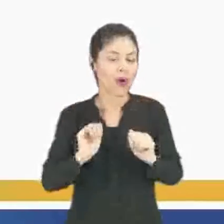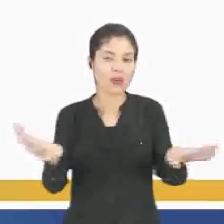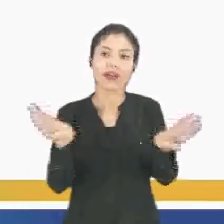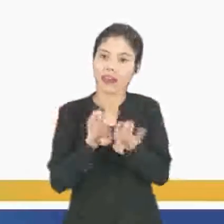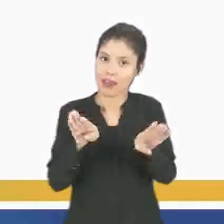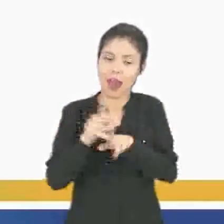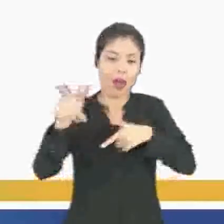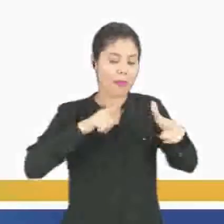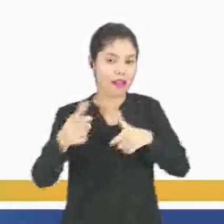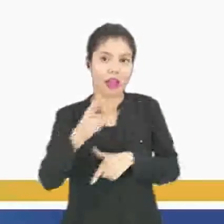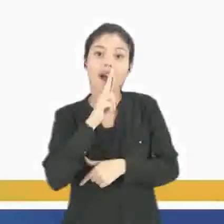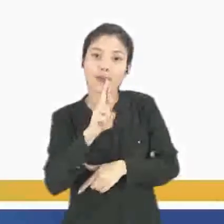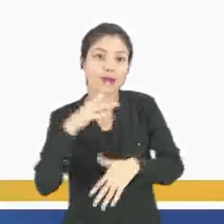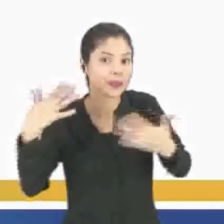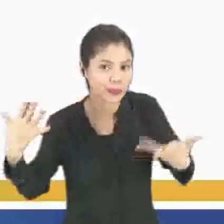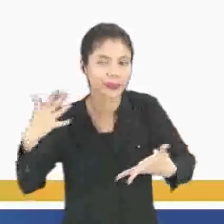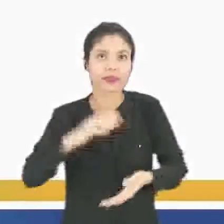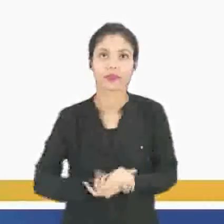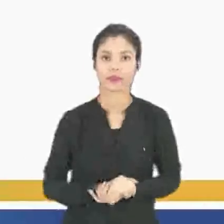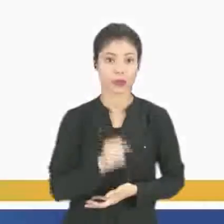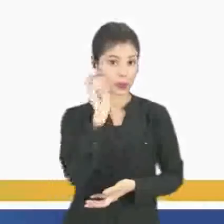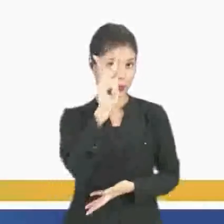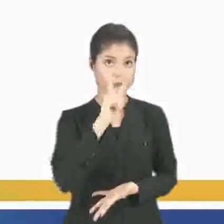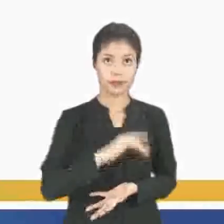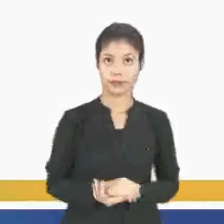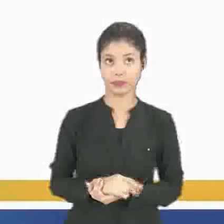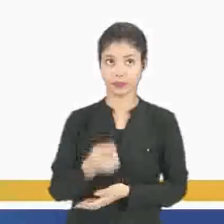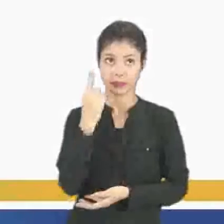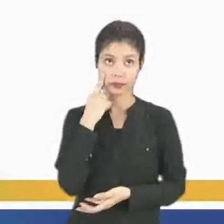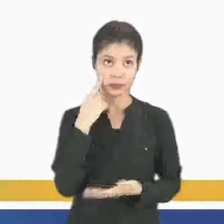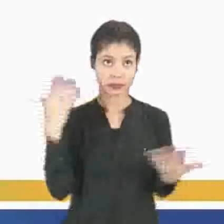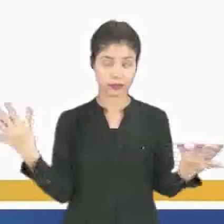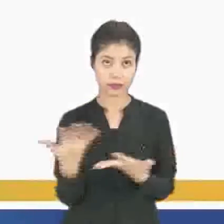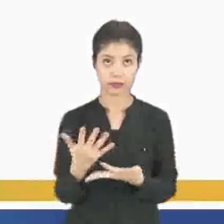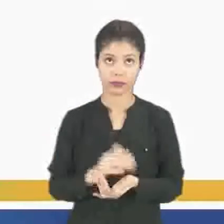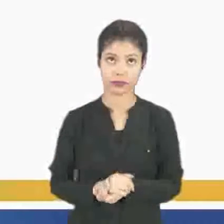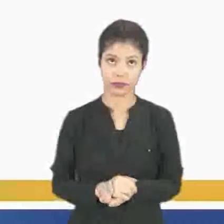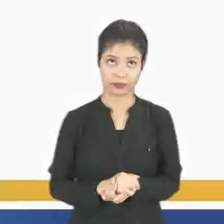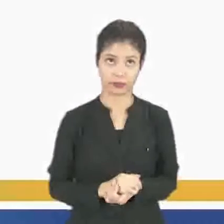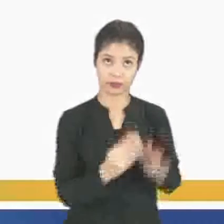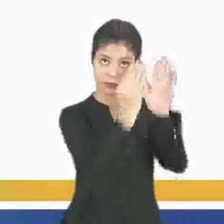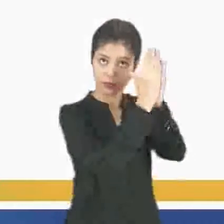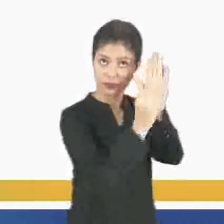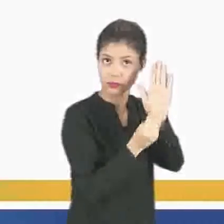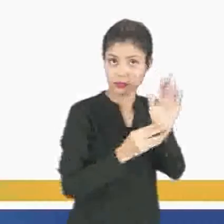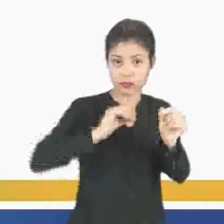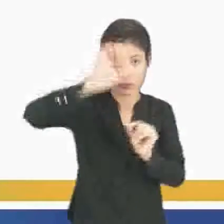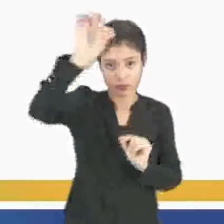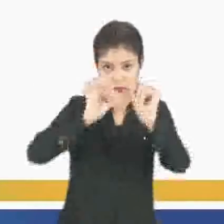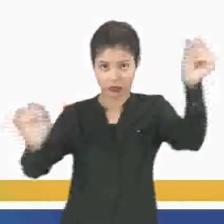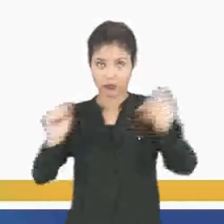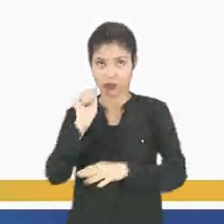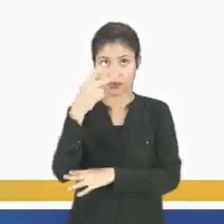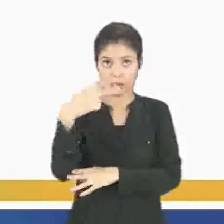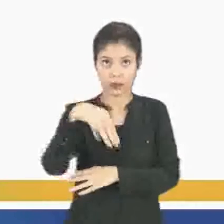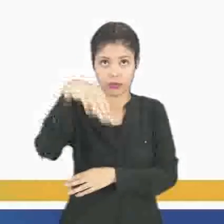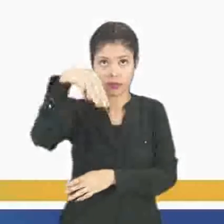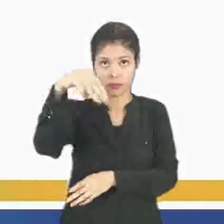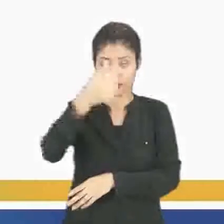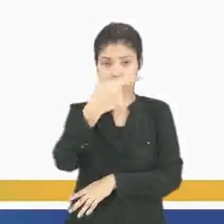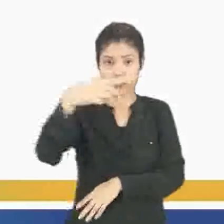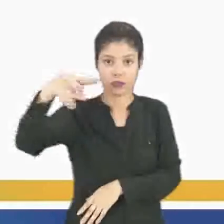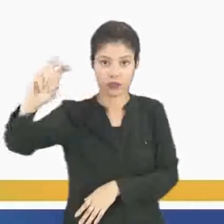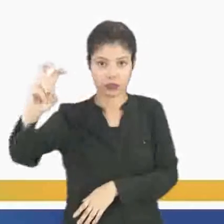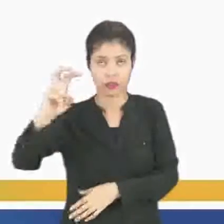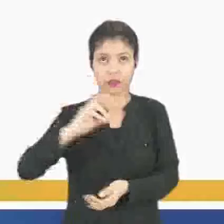possa trabalhar esse enunciado. Certinho? Ok? Vamos ver agora aqui, ó. Mais um exemplo. Dadas as coordenadas do ponto M, que é o ponto